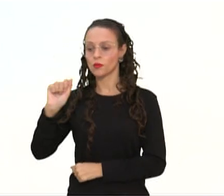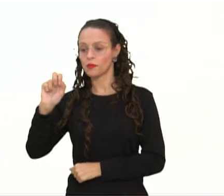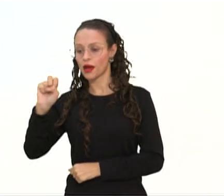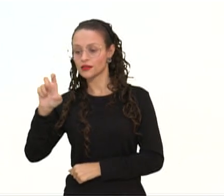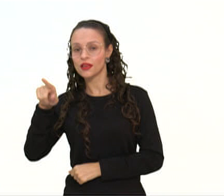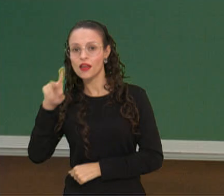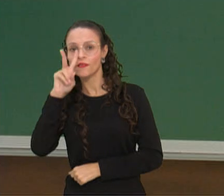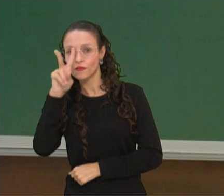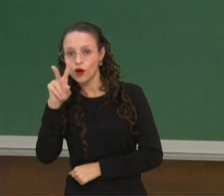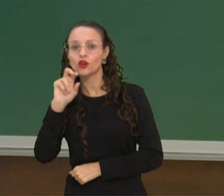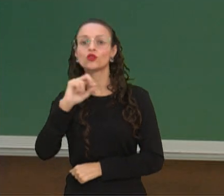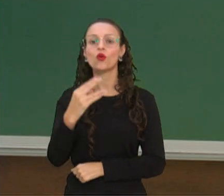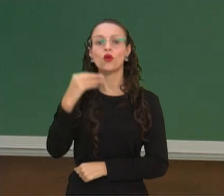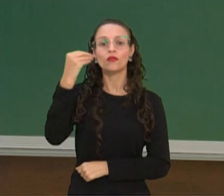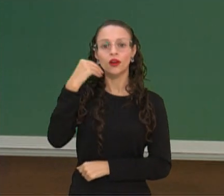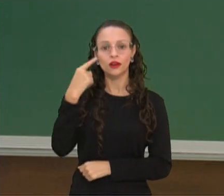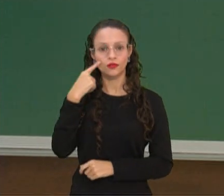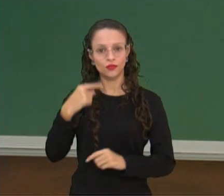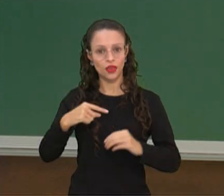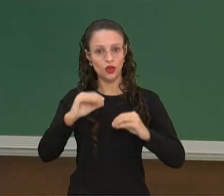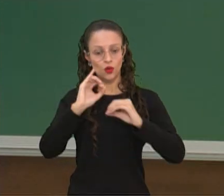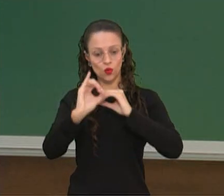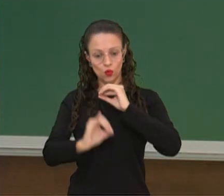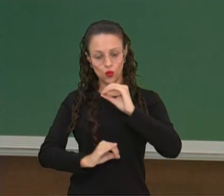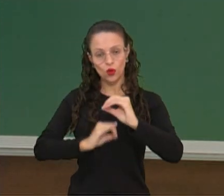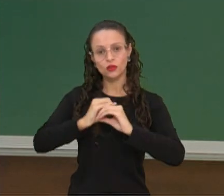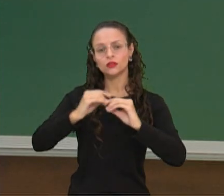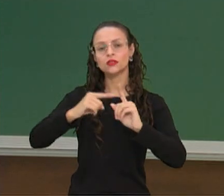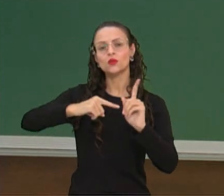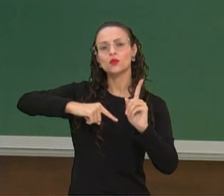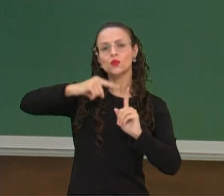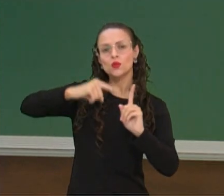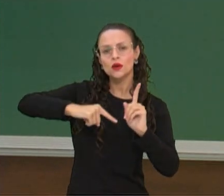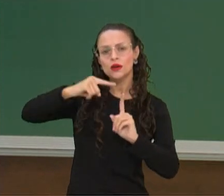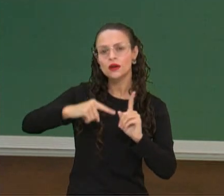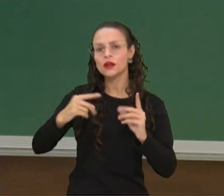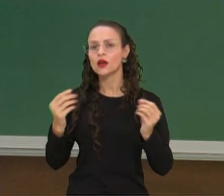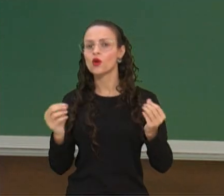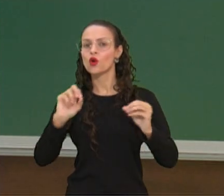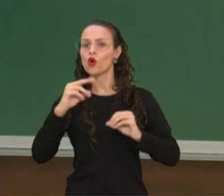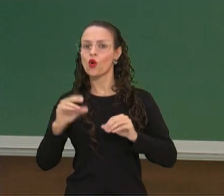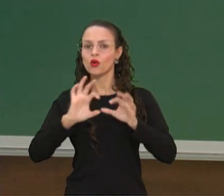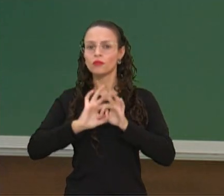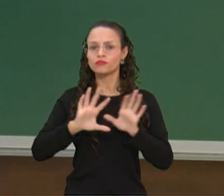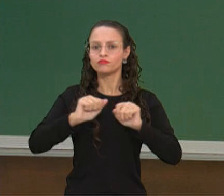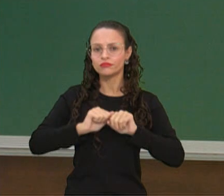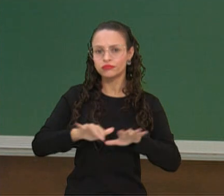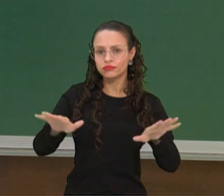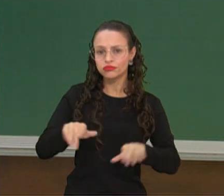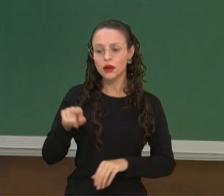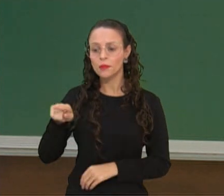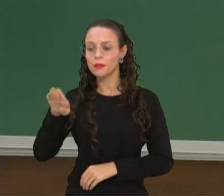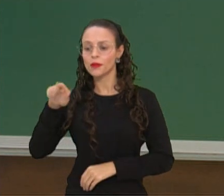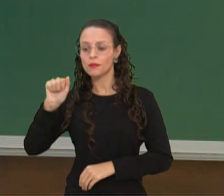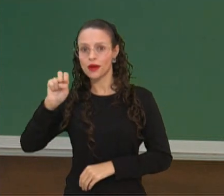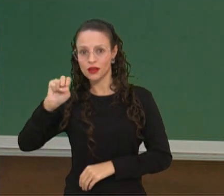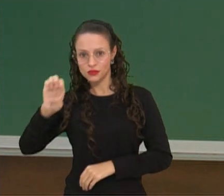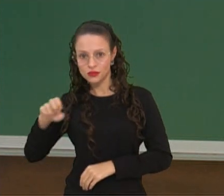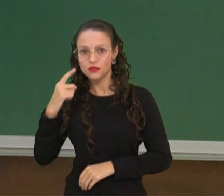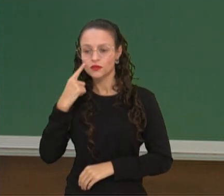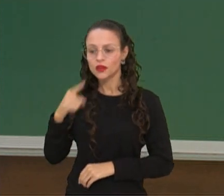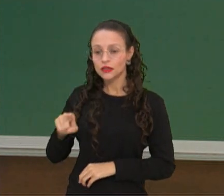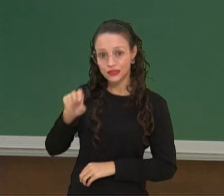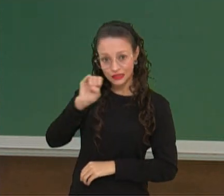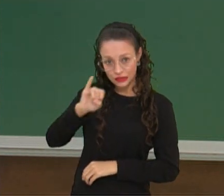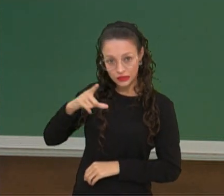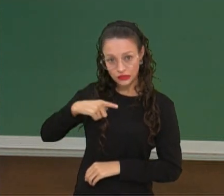fracas. E aí eu tenho que ver o grau de ionização para o ácido ou o grau de dissociação para a base, ou olhar lá que quando eu